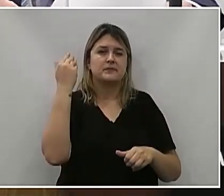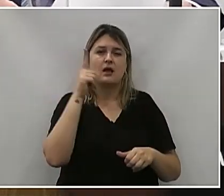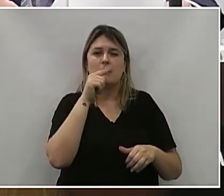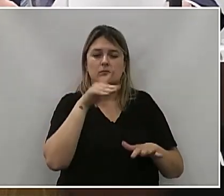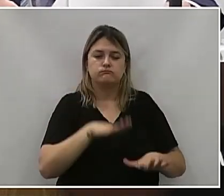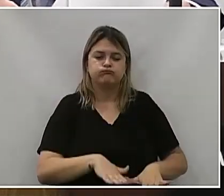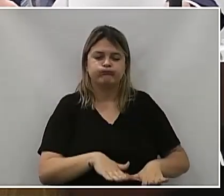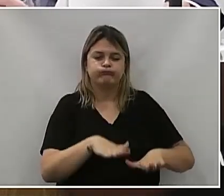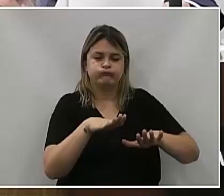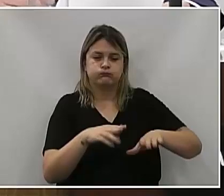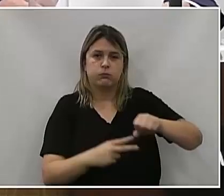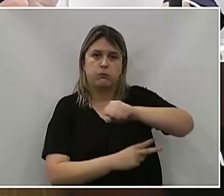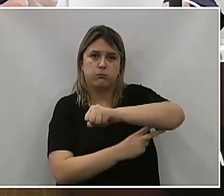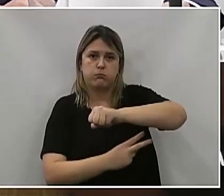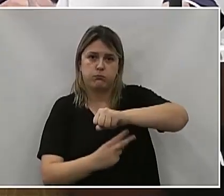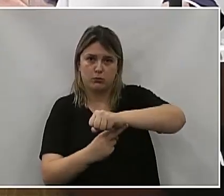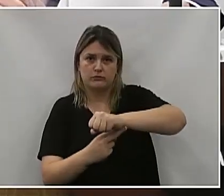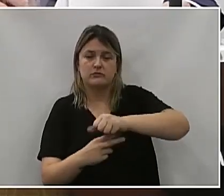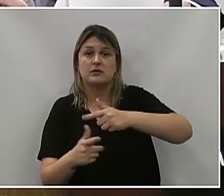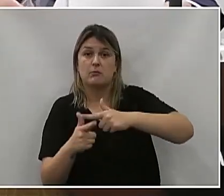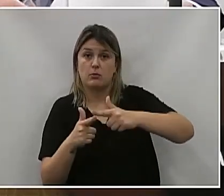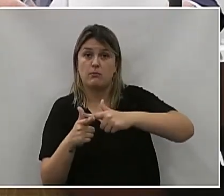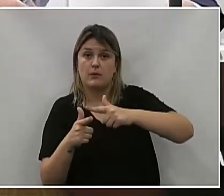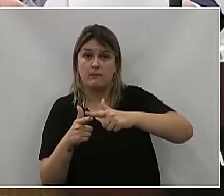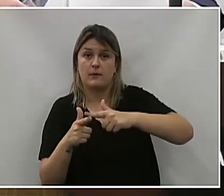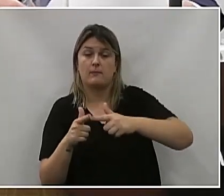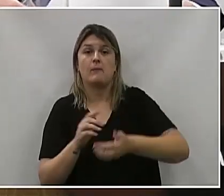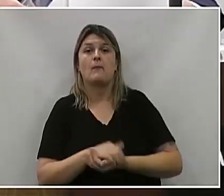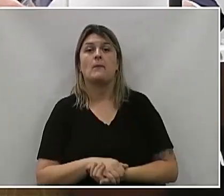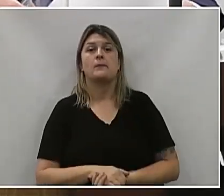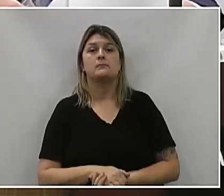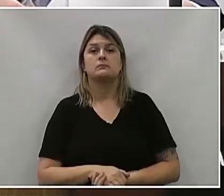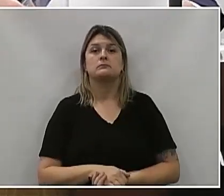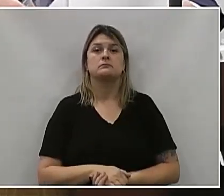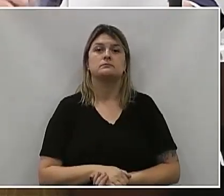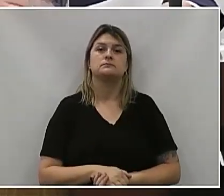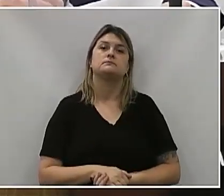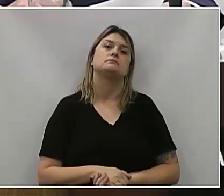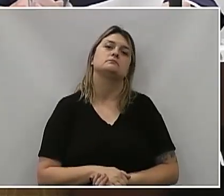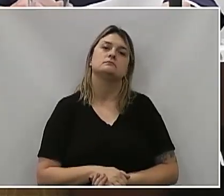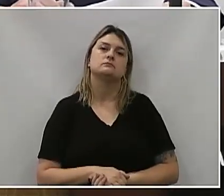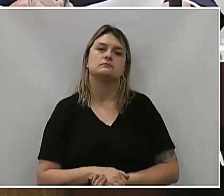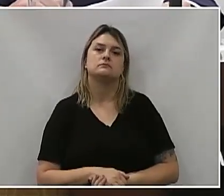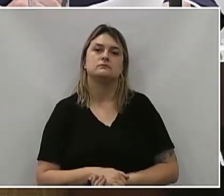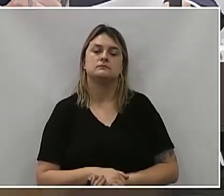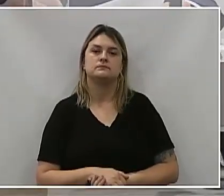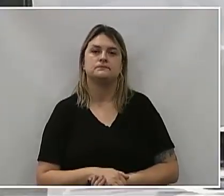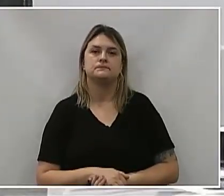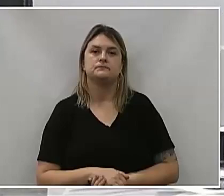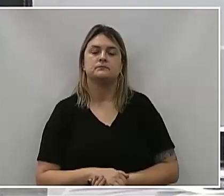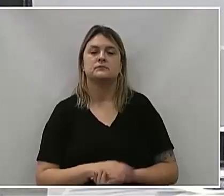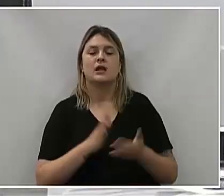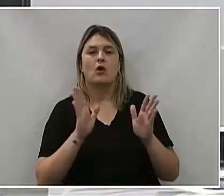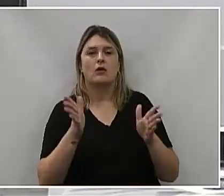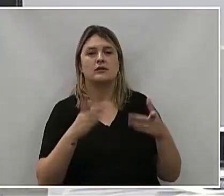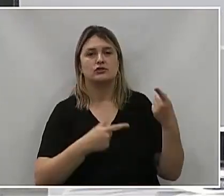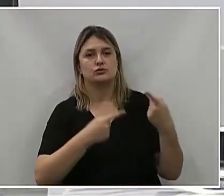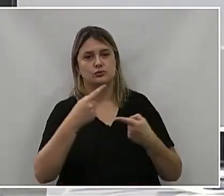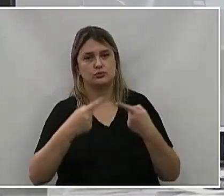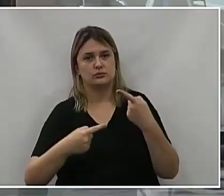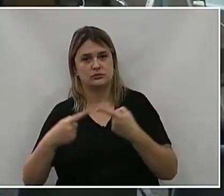enchente, essa é uma importante via de saída do bairro São Cristóvão, que dá acesso à rodovia 476. Em